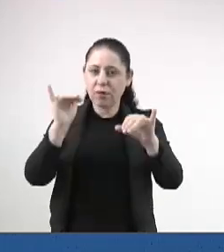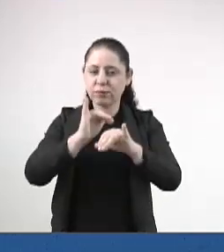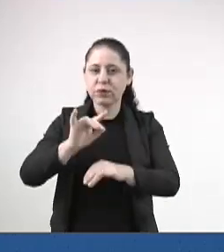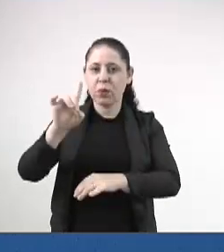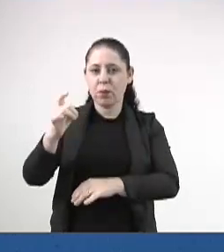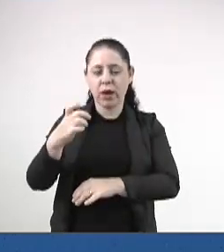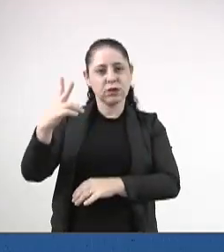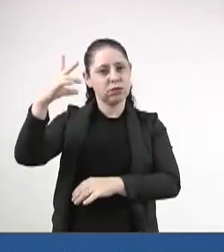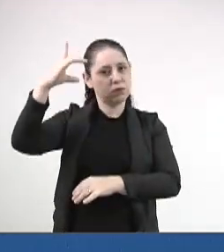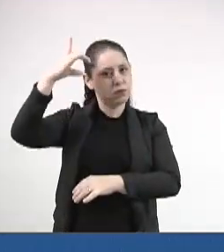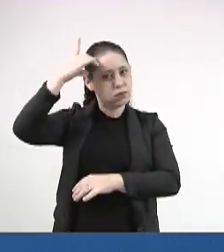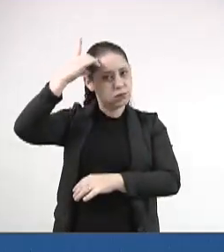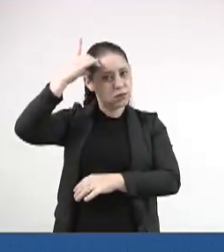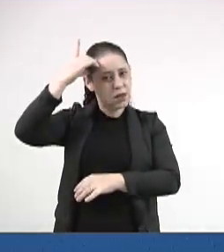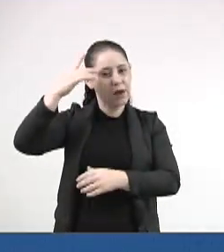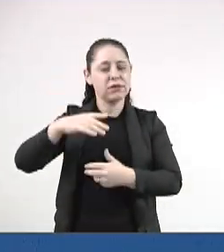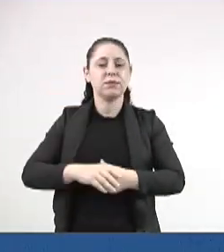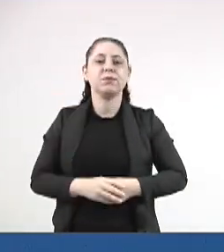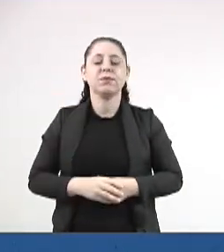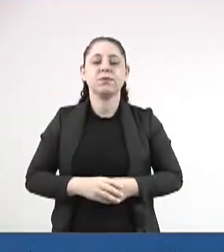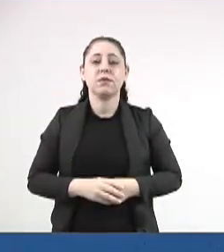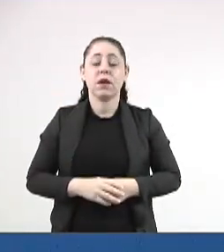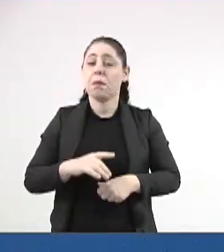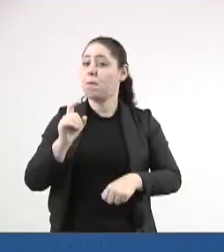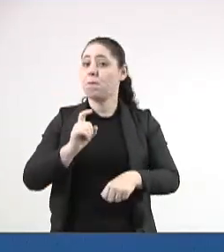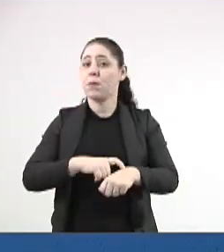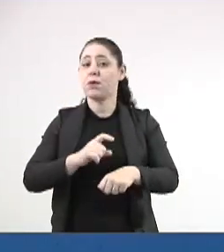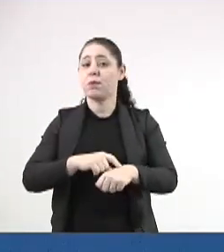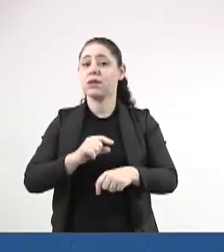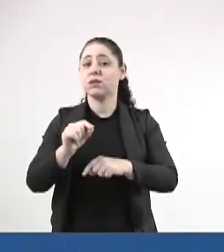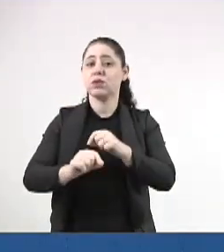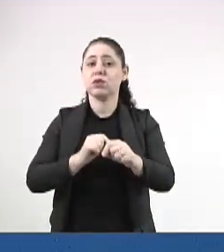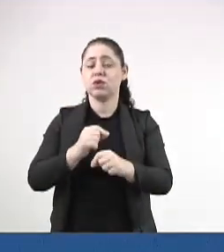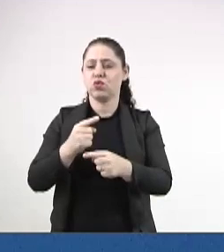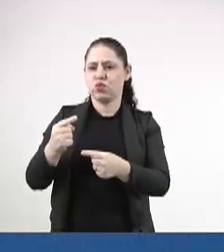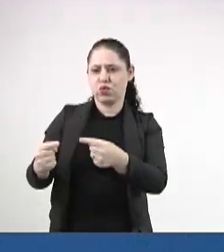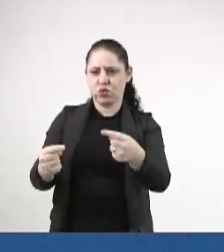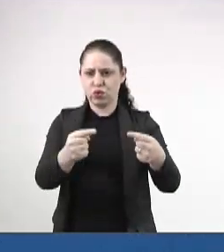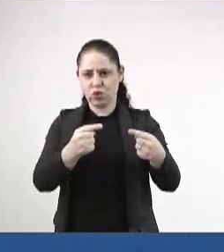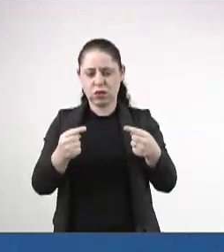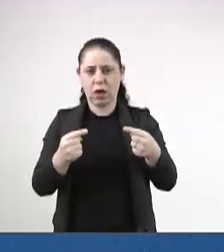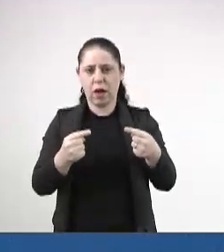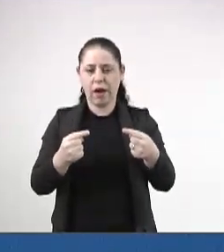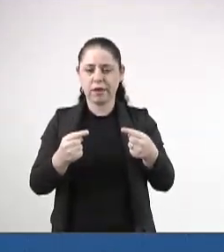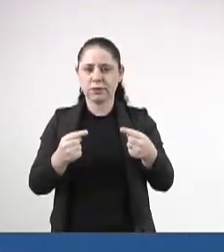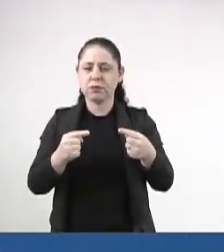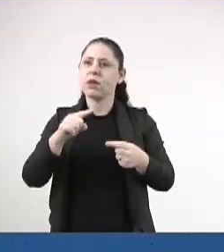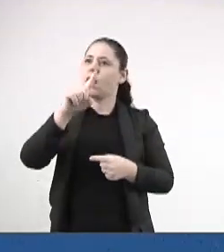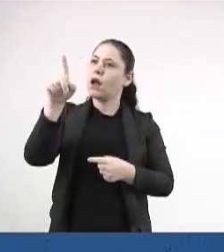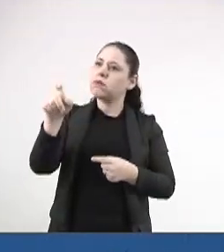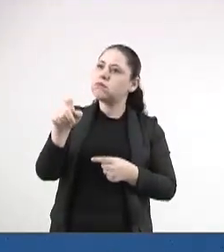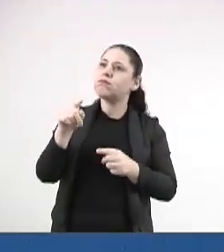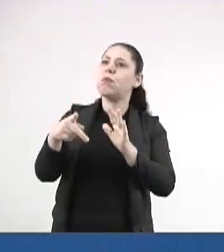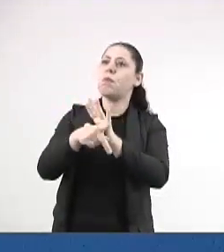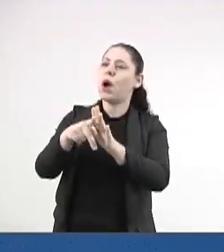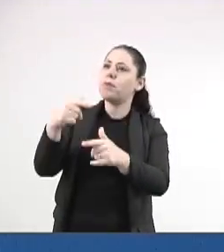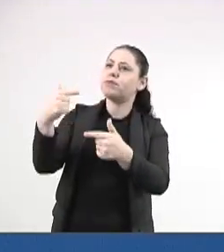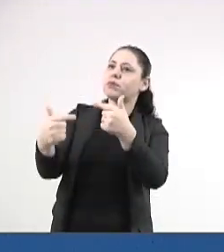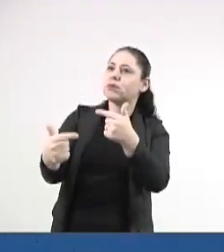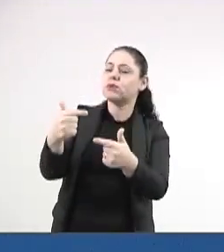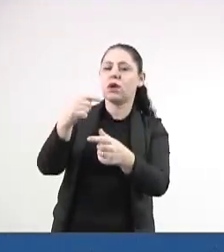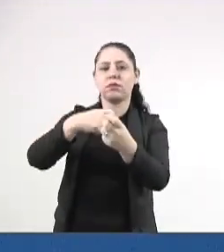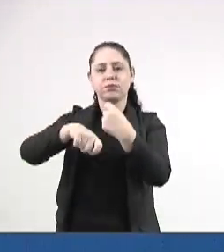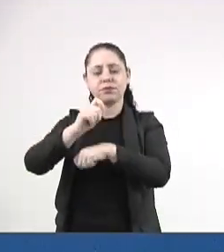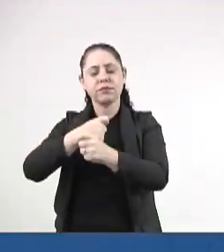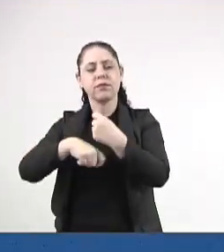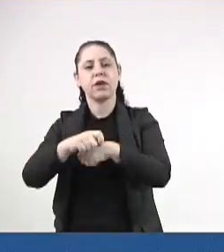ex-presidente Dilma Rousseff, né? E naquele momento estava em discussão questões da economia, desafios do